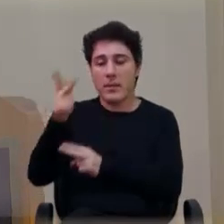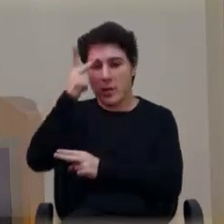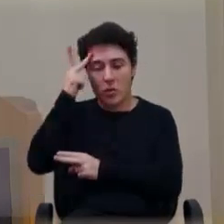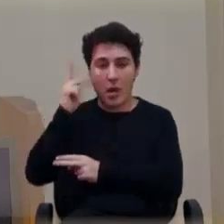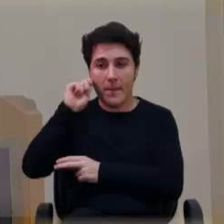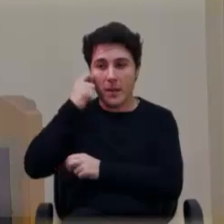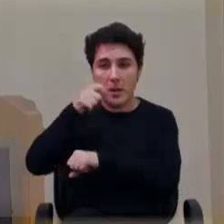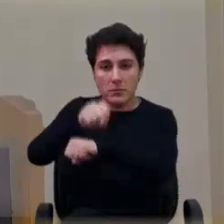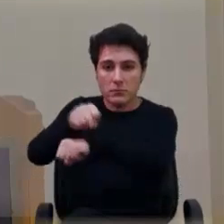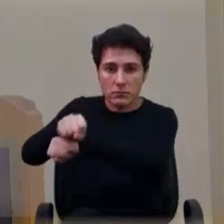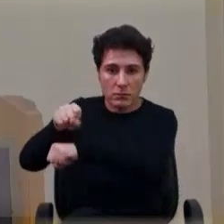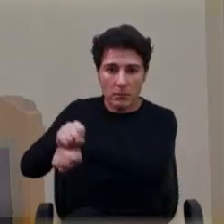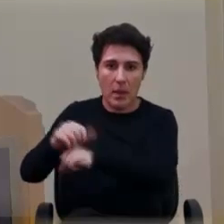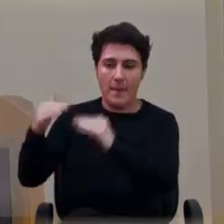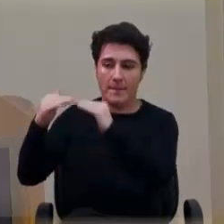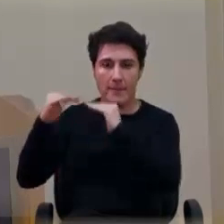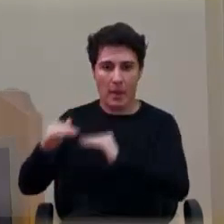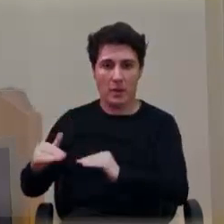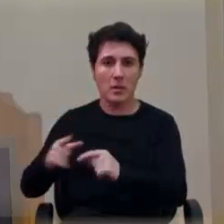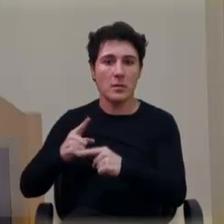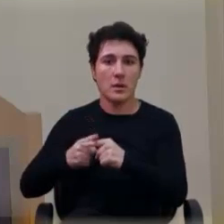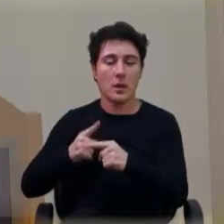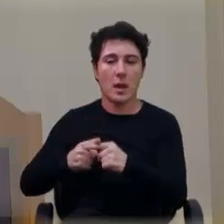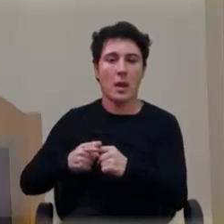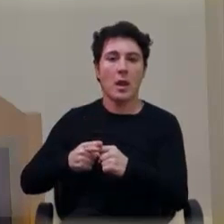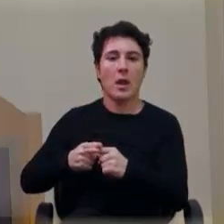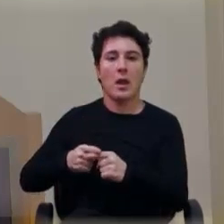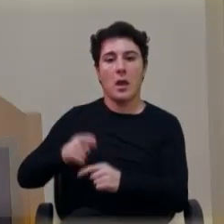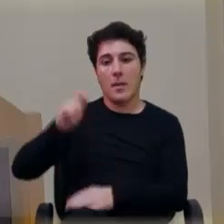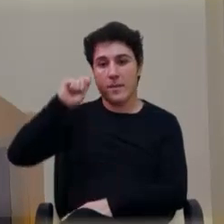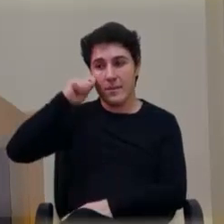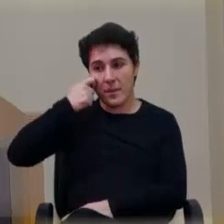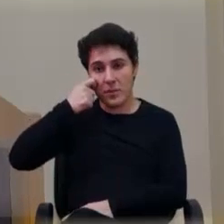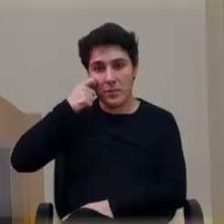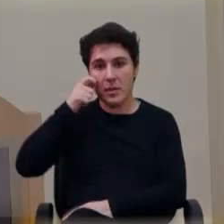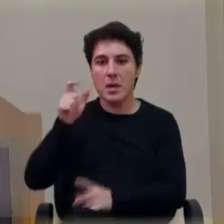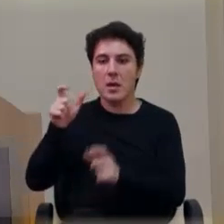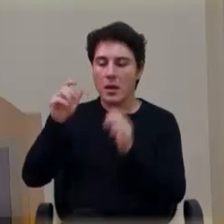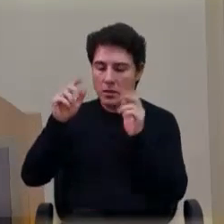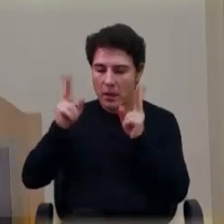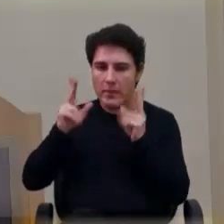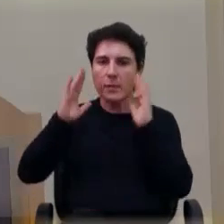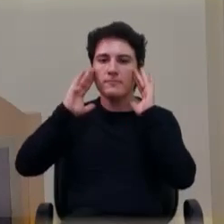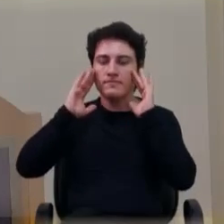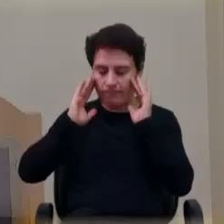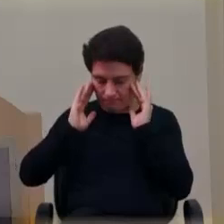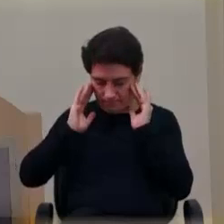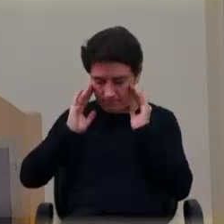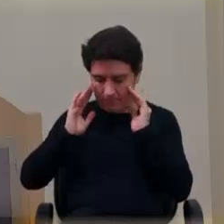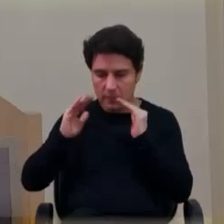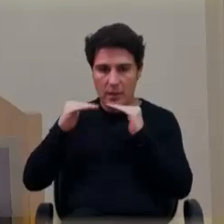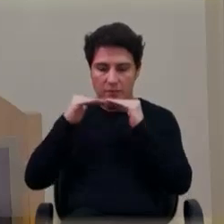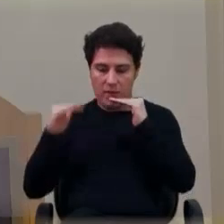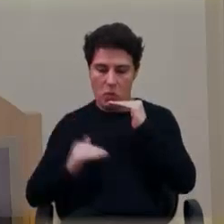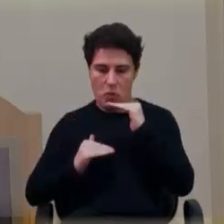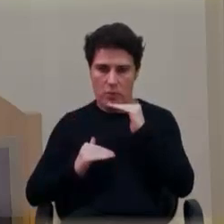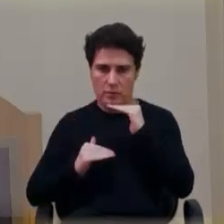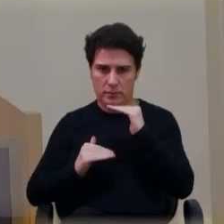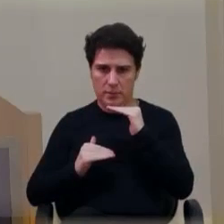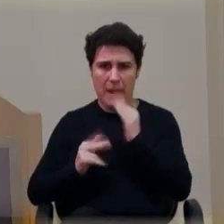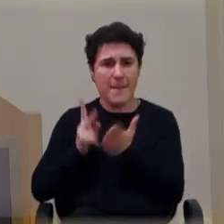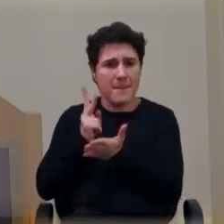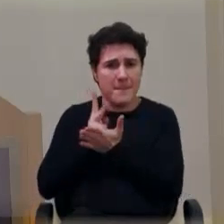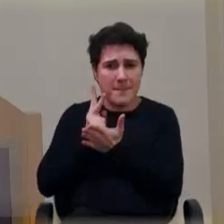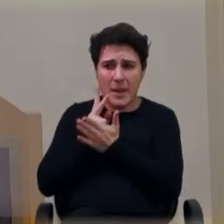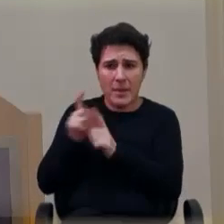escravizados eram mais baixos para que o preto sempre abaixasse a cabeça e lembrasse que ele era inferior e na